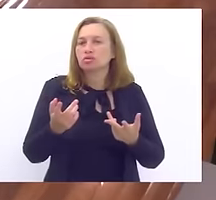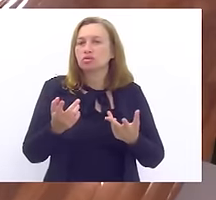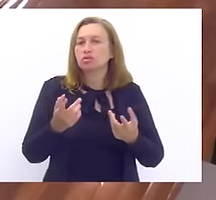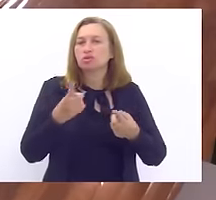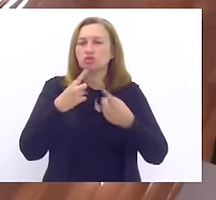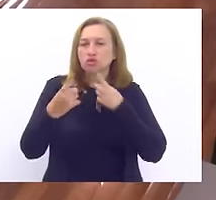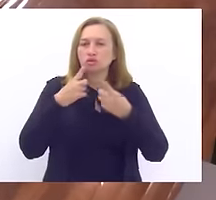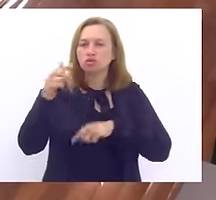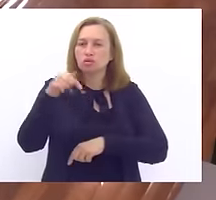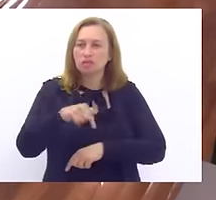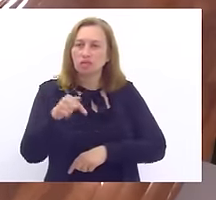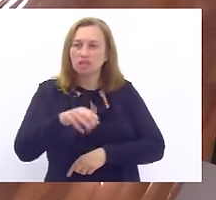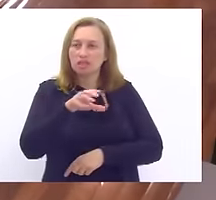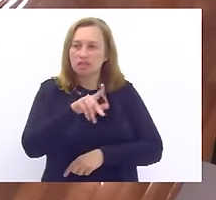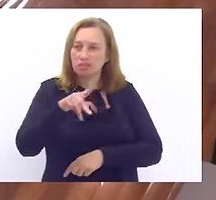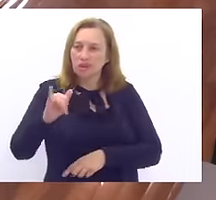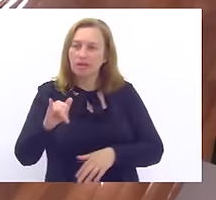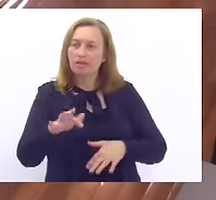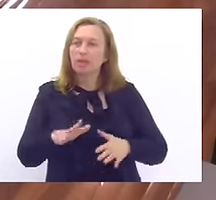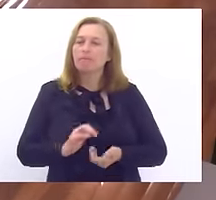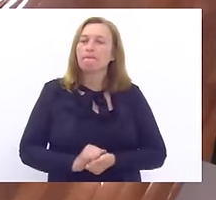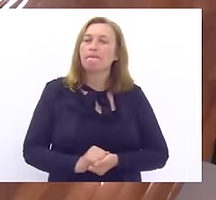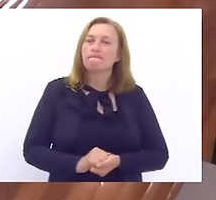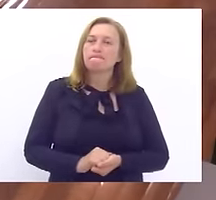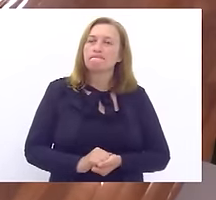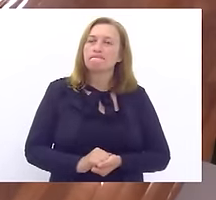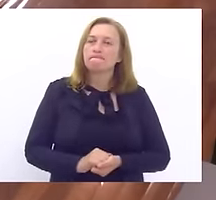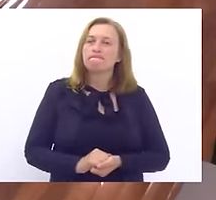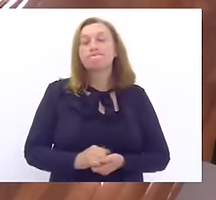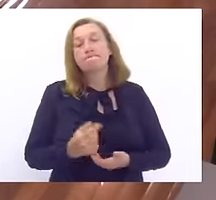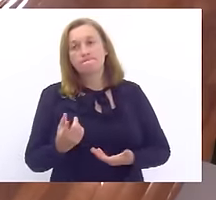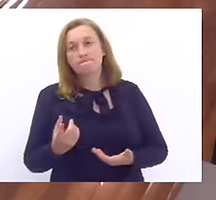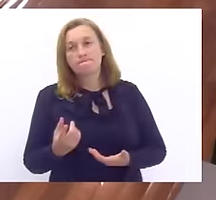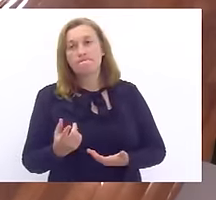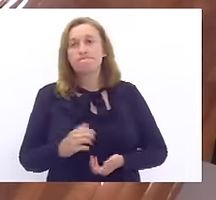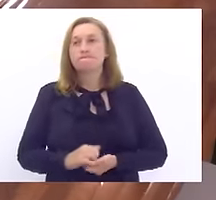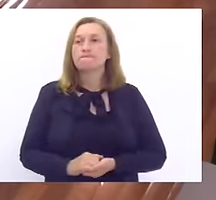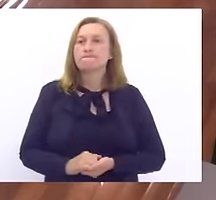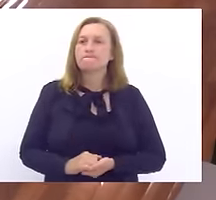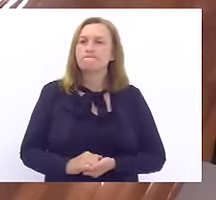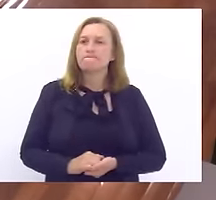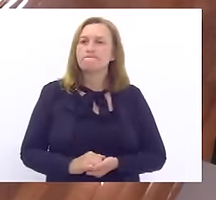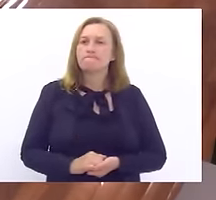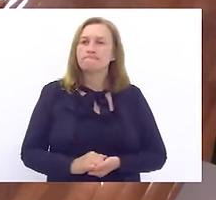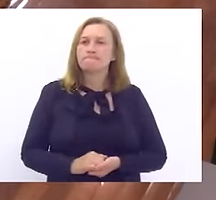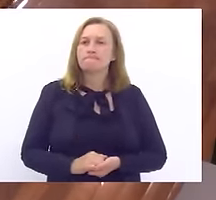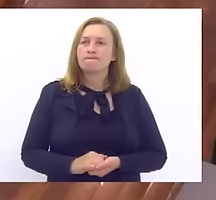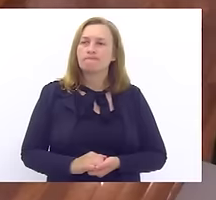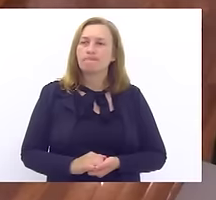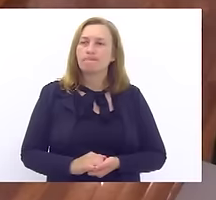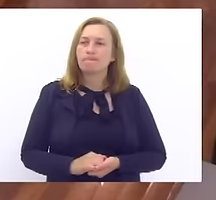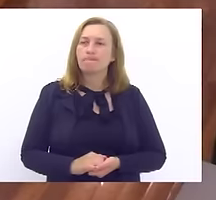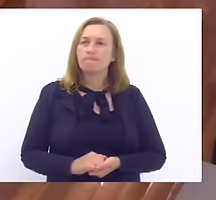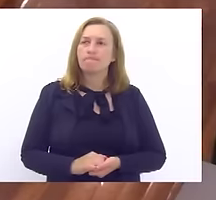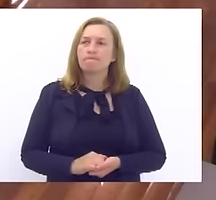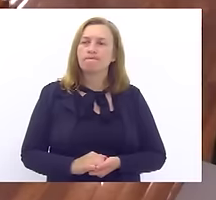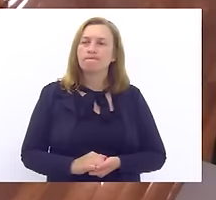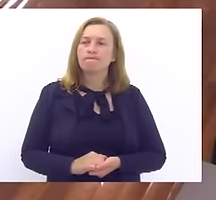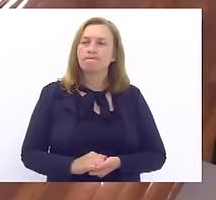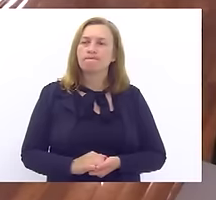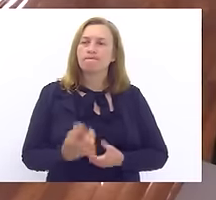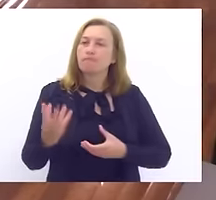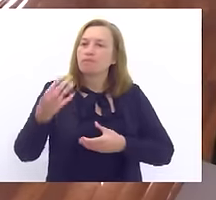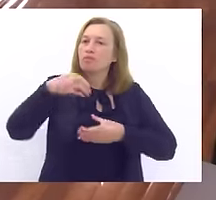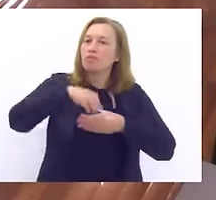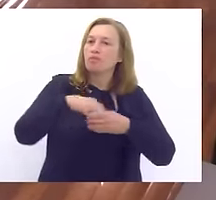e pela CPI e esse é o fato naquilo que está dentro